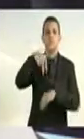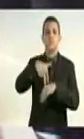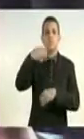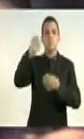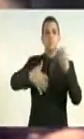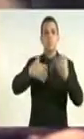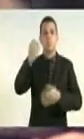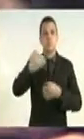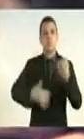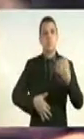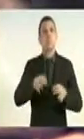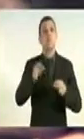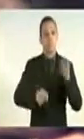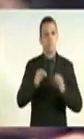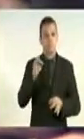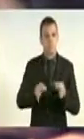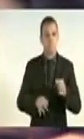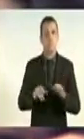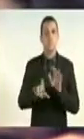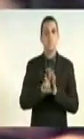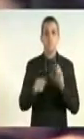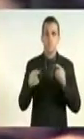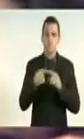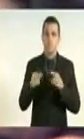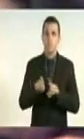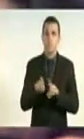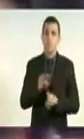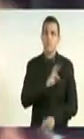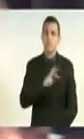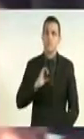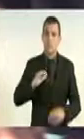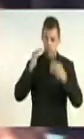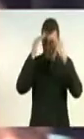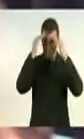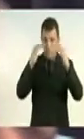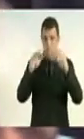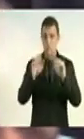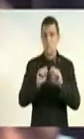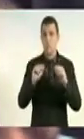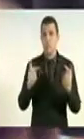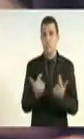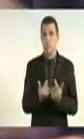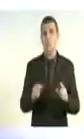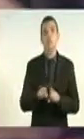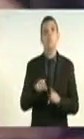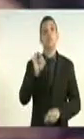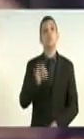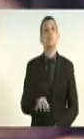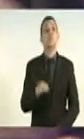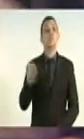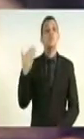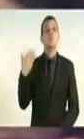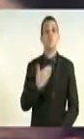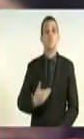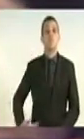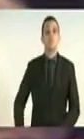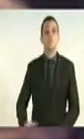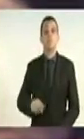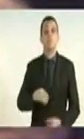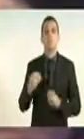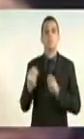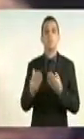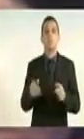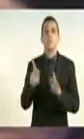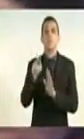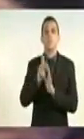postura de respeito ao parlamento. E acho que fez bem o governo anterior de deixar projetos prontos com recursos para que obras fossem tocadas. E